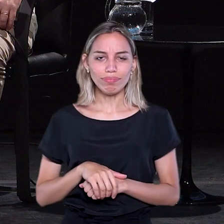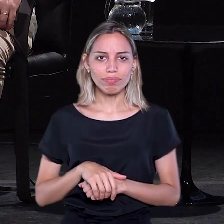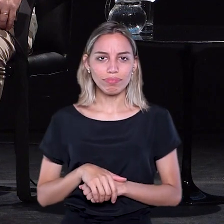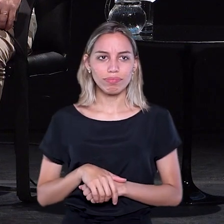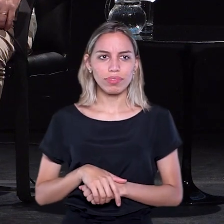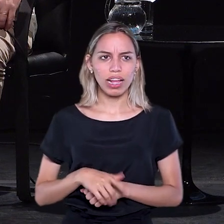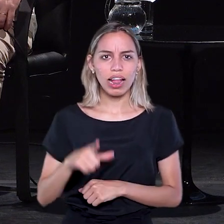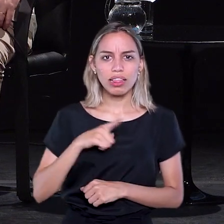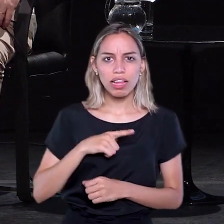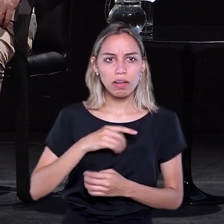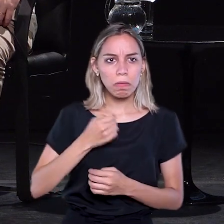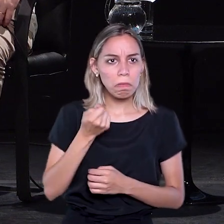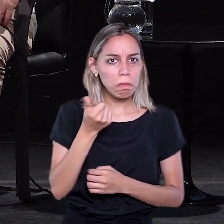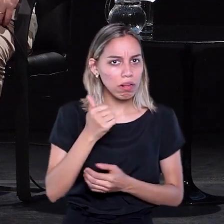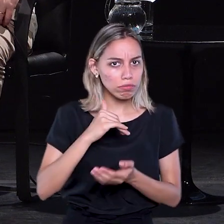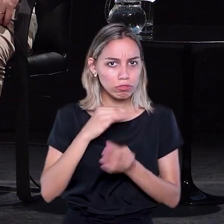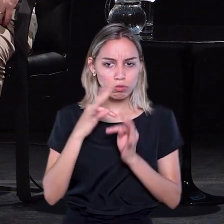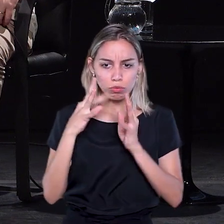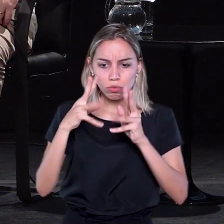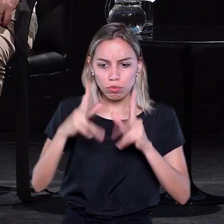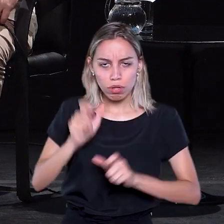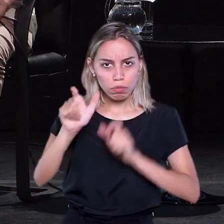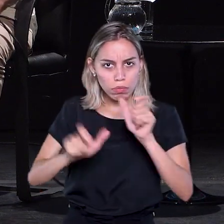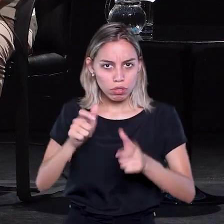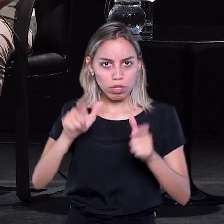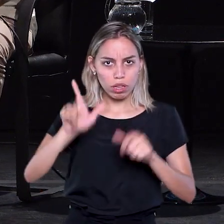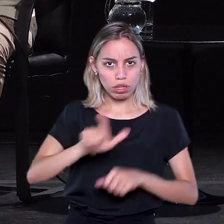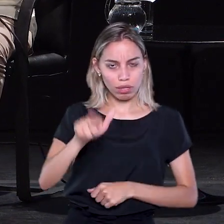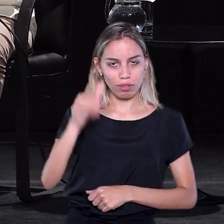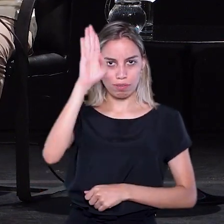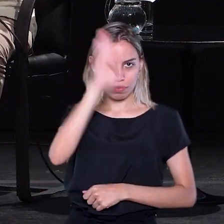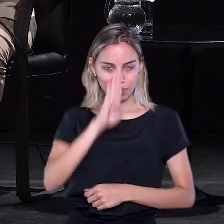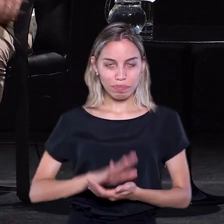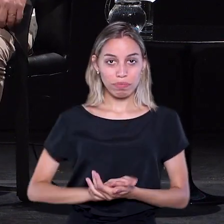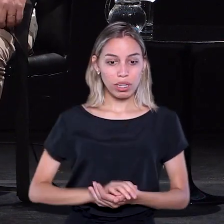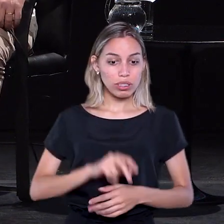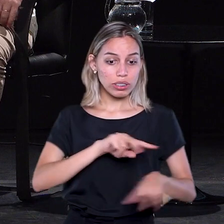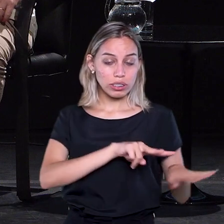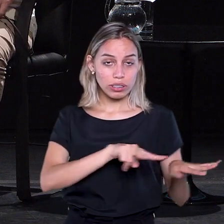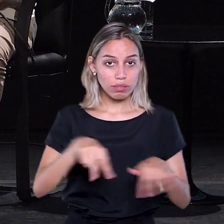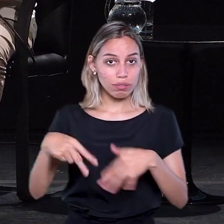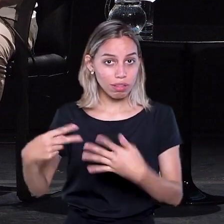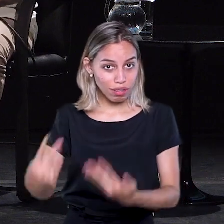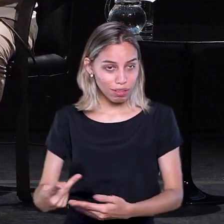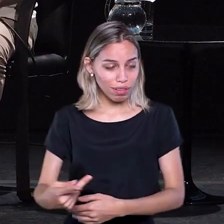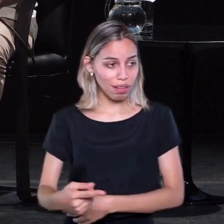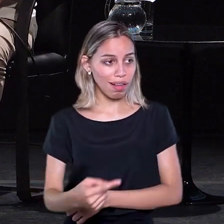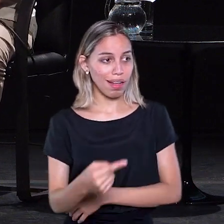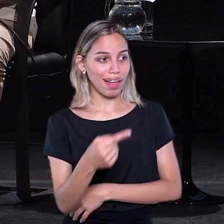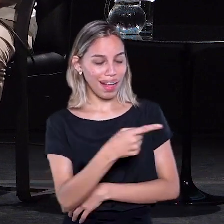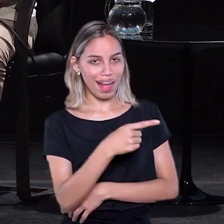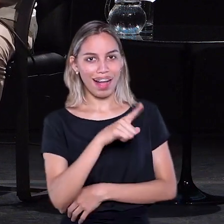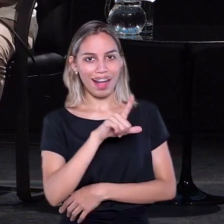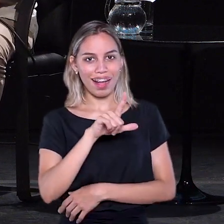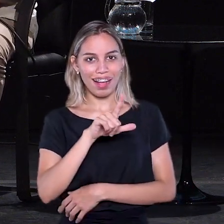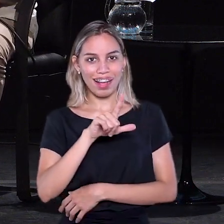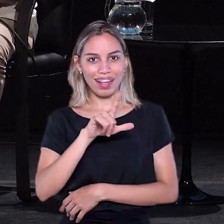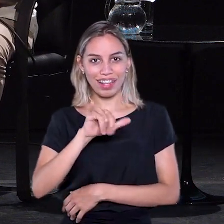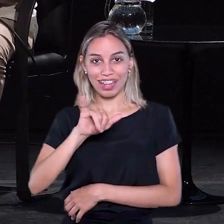tem praticamente todo mundo da literatura brasileira e, a partir da semana que vem, também a nossa convidada,